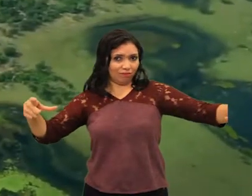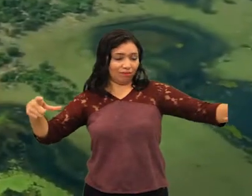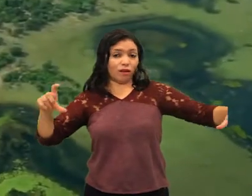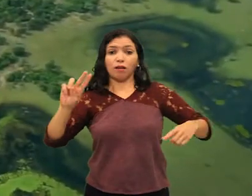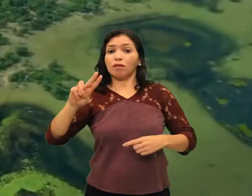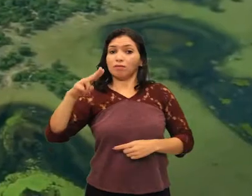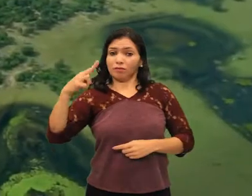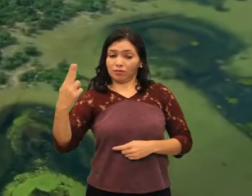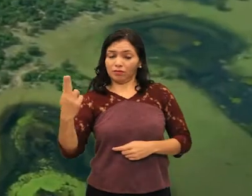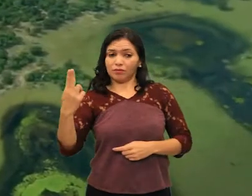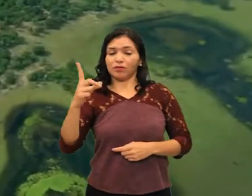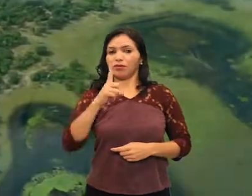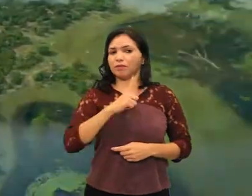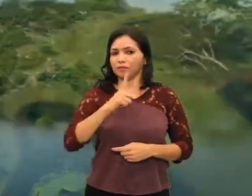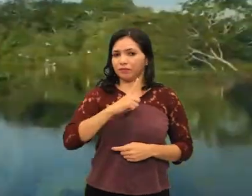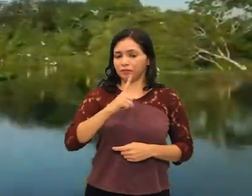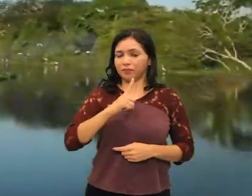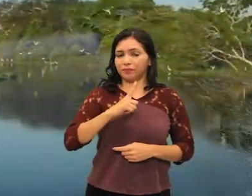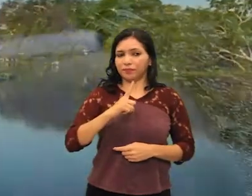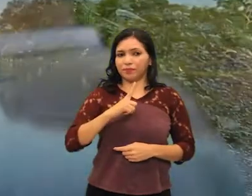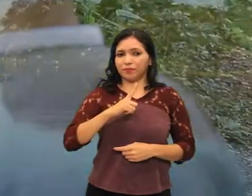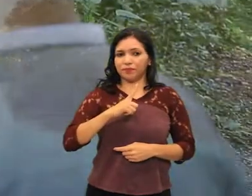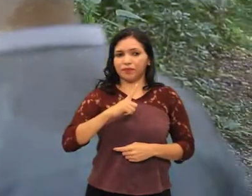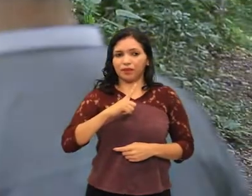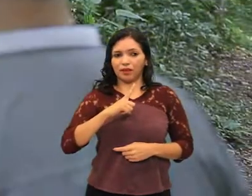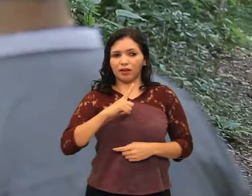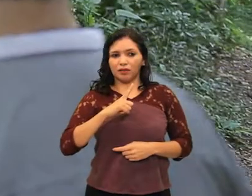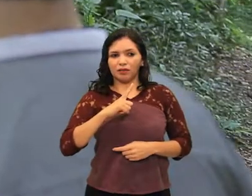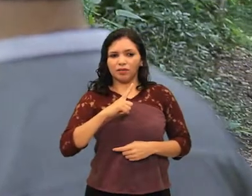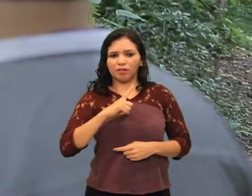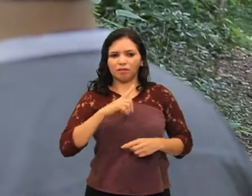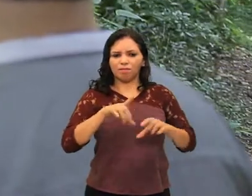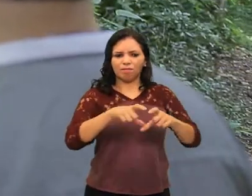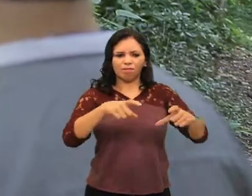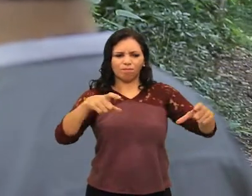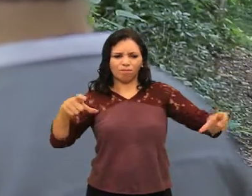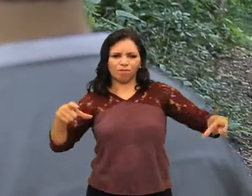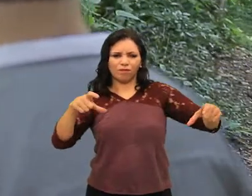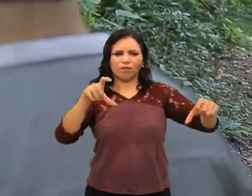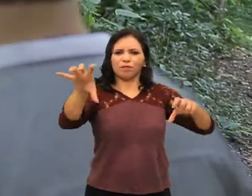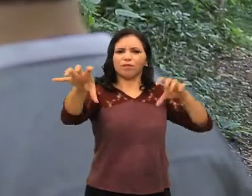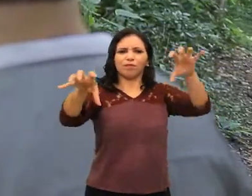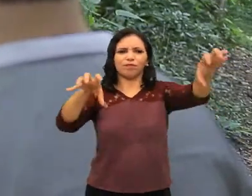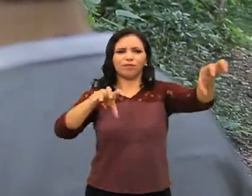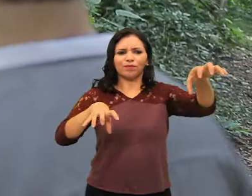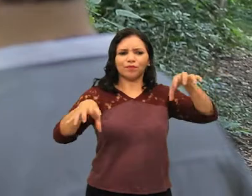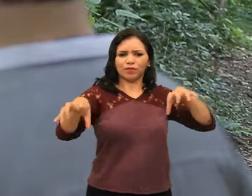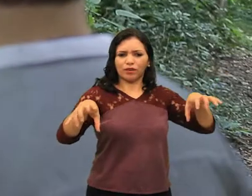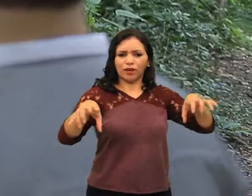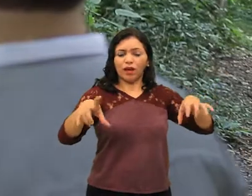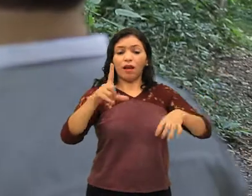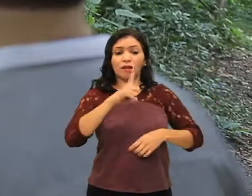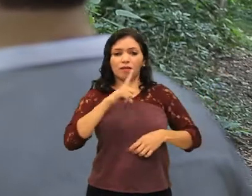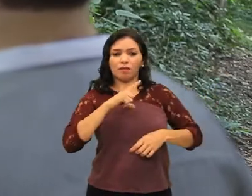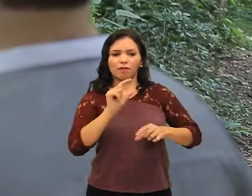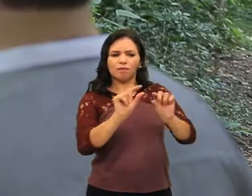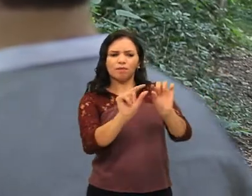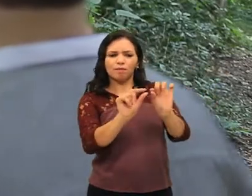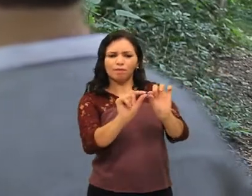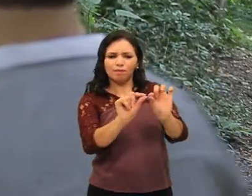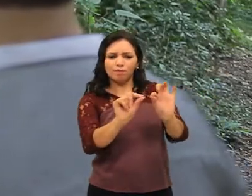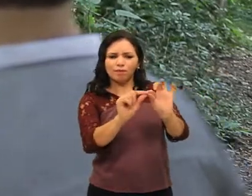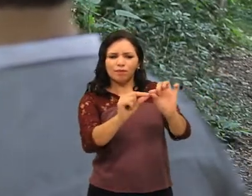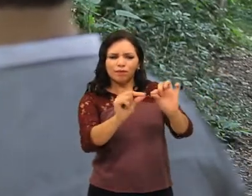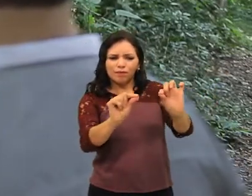seja, nós temos, por conta dessa distância, né, da linha do Equador, né, até